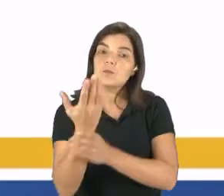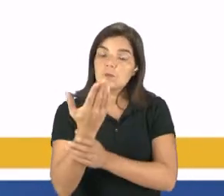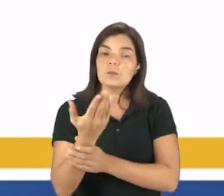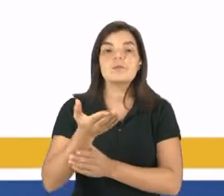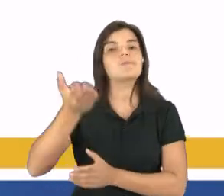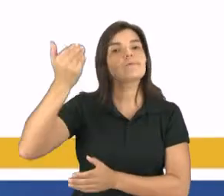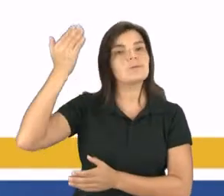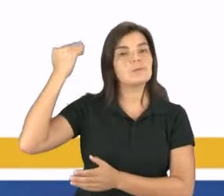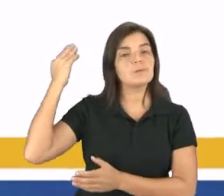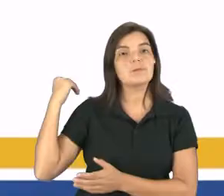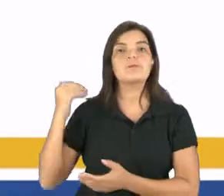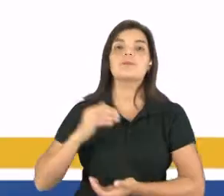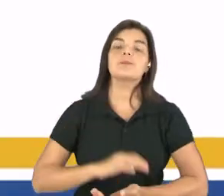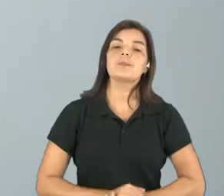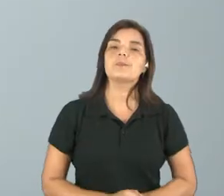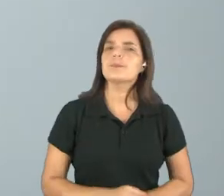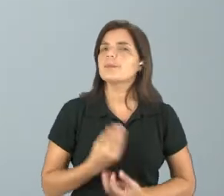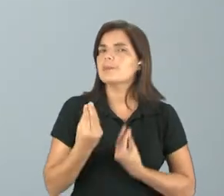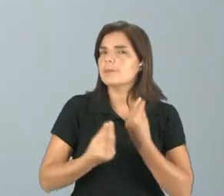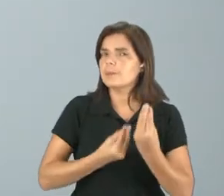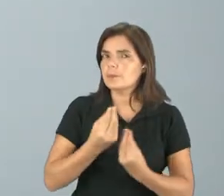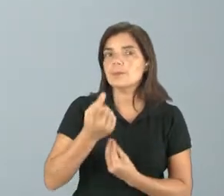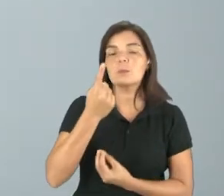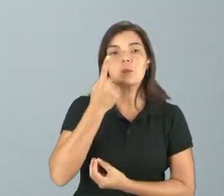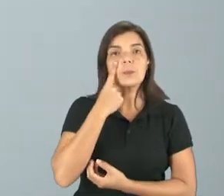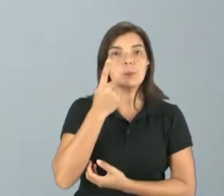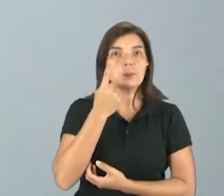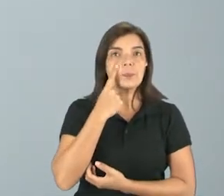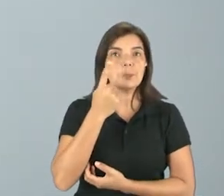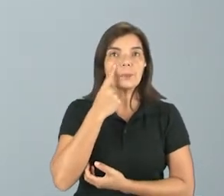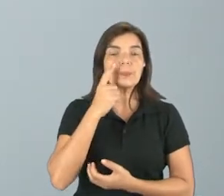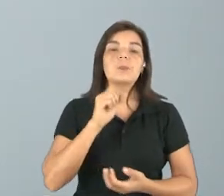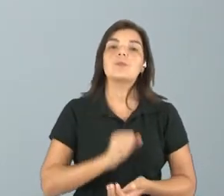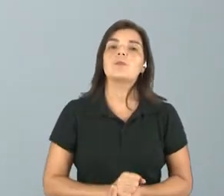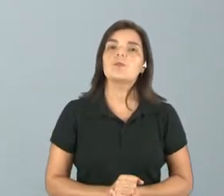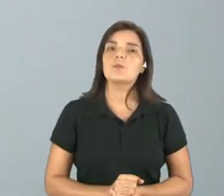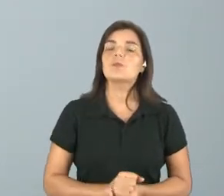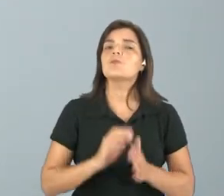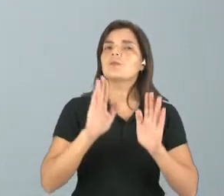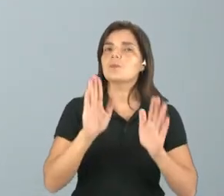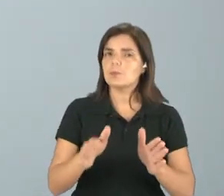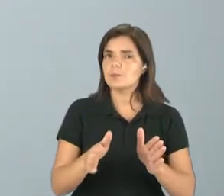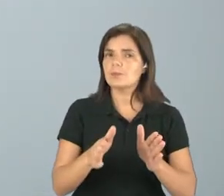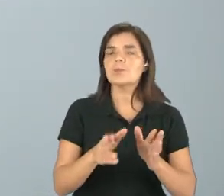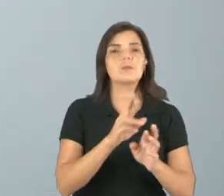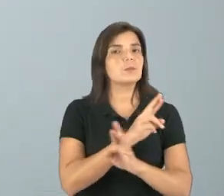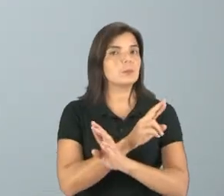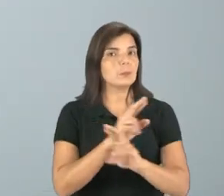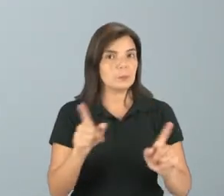floresceram nessa época, né? Então, como a gente pode ver, já teve uma grande